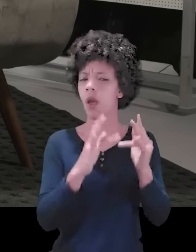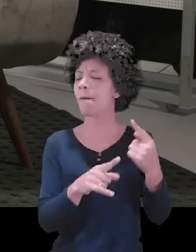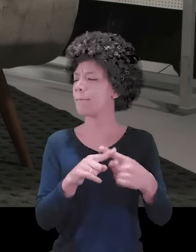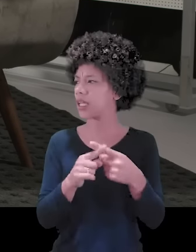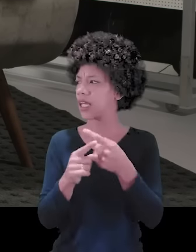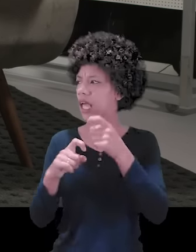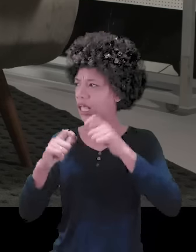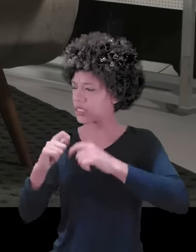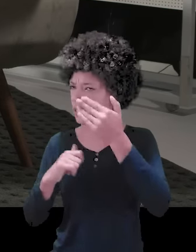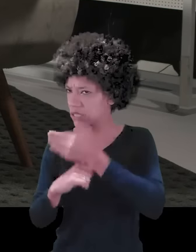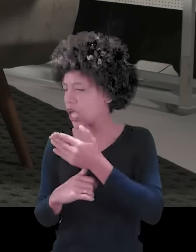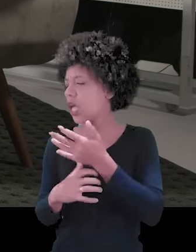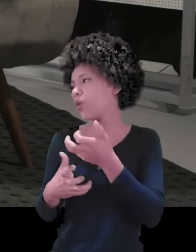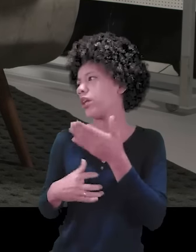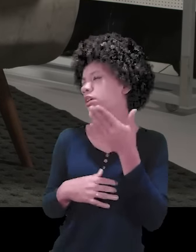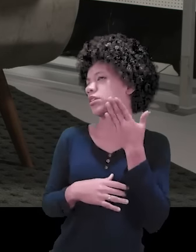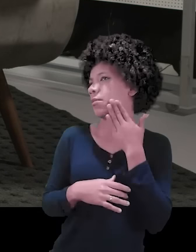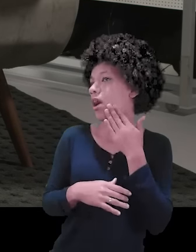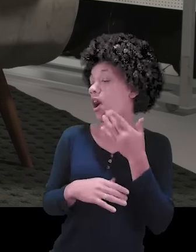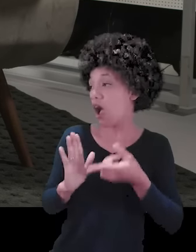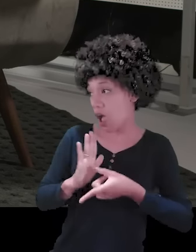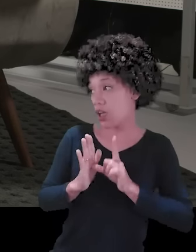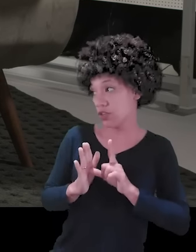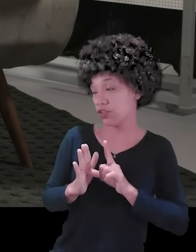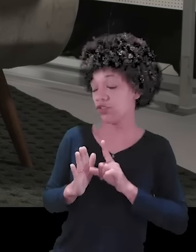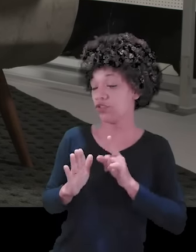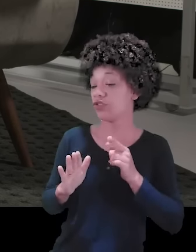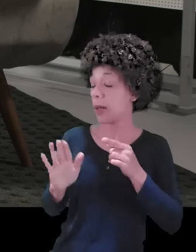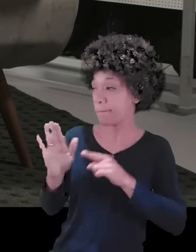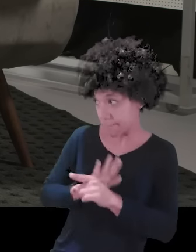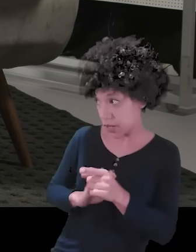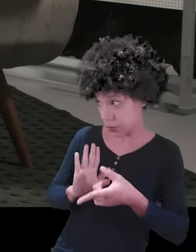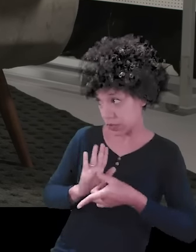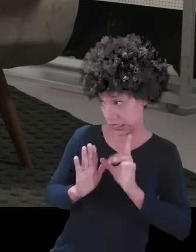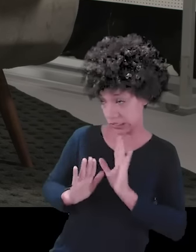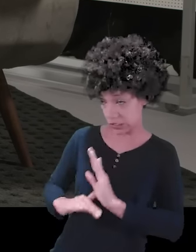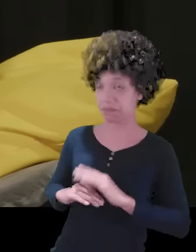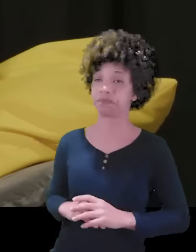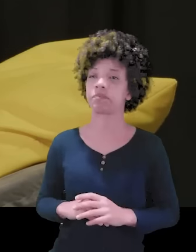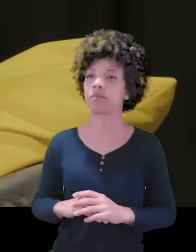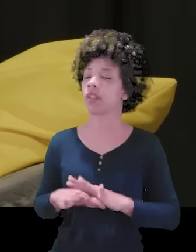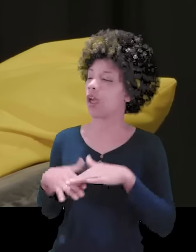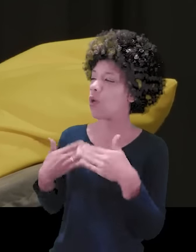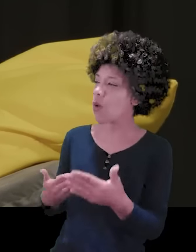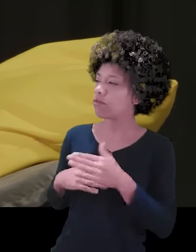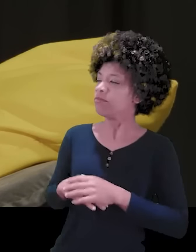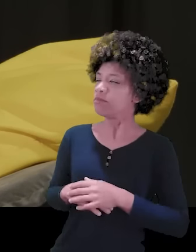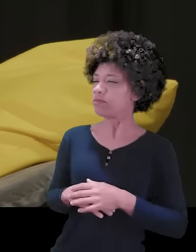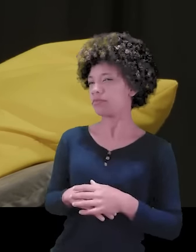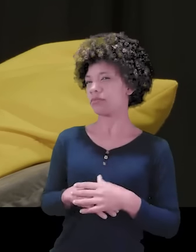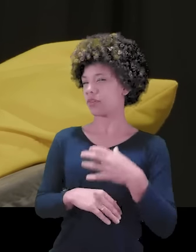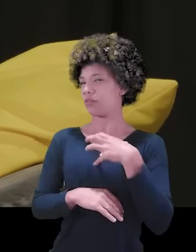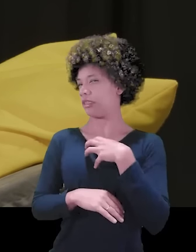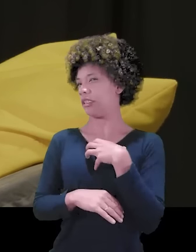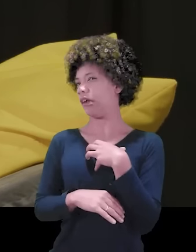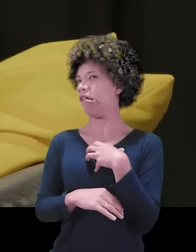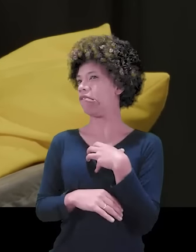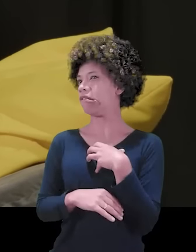na escola se você que Sou escrava eu queria saber antes de entrar nesse mercado que se fazer uma pergunta anterior aqui quais são os tipos